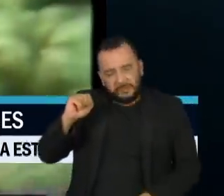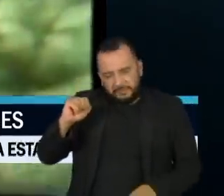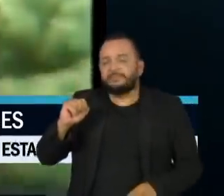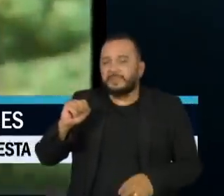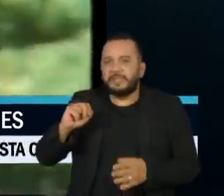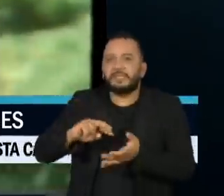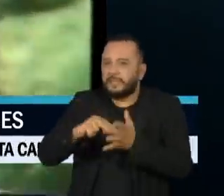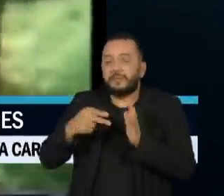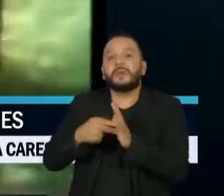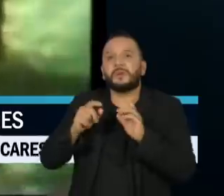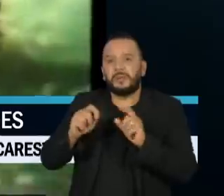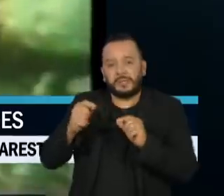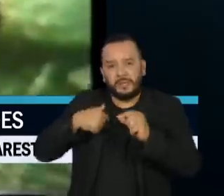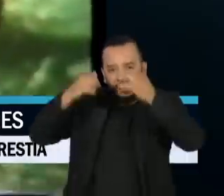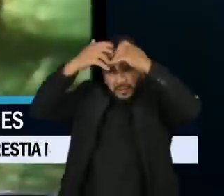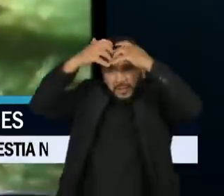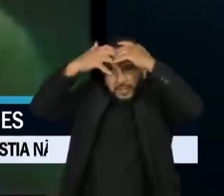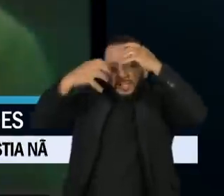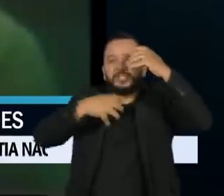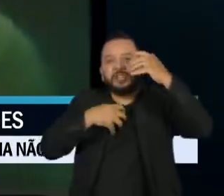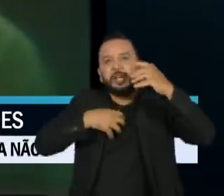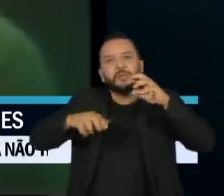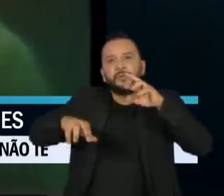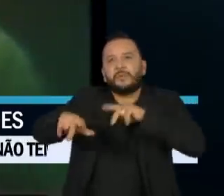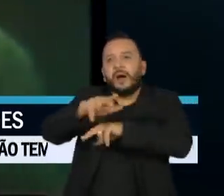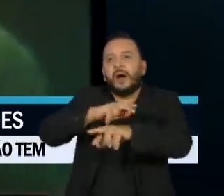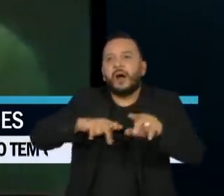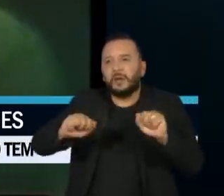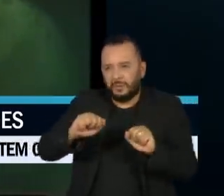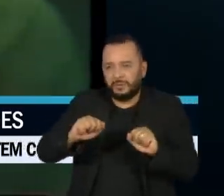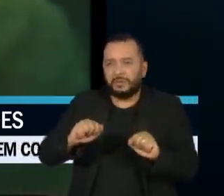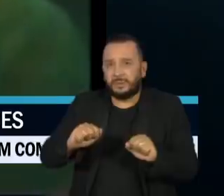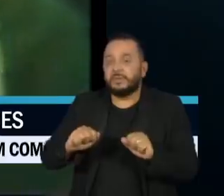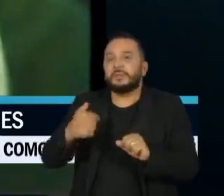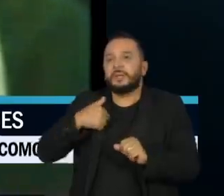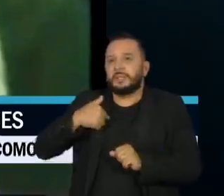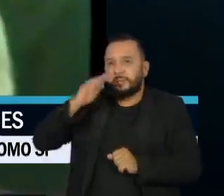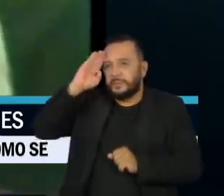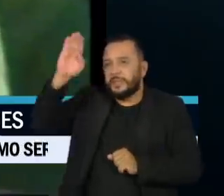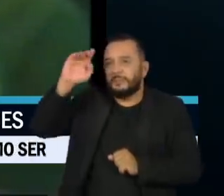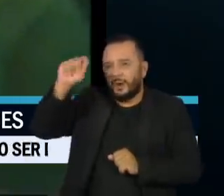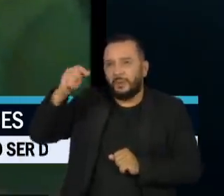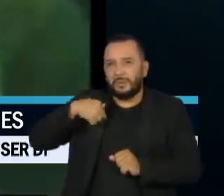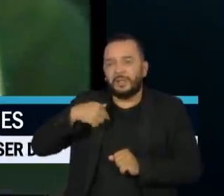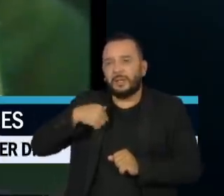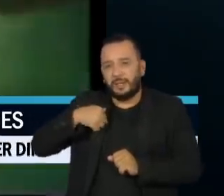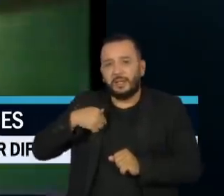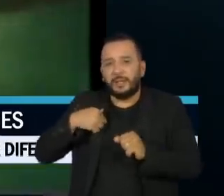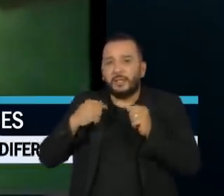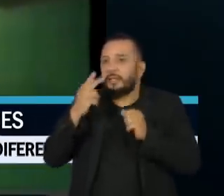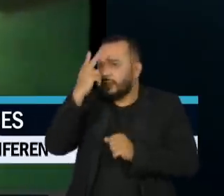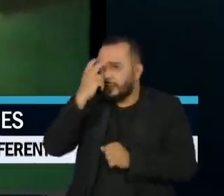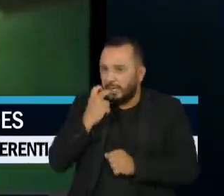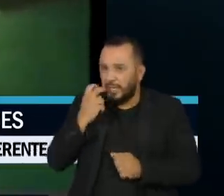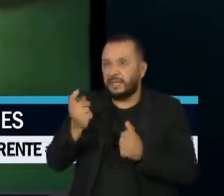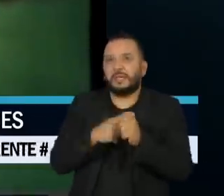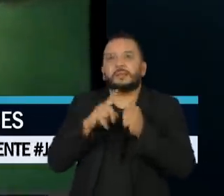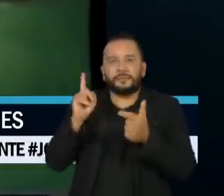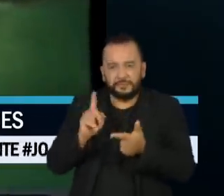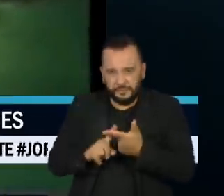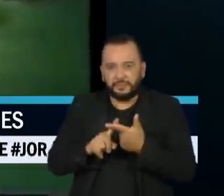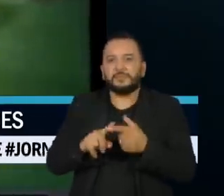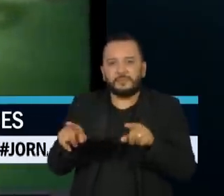sintomas são muito variados. Mas os principais são déficit severo de campo visual, uma alteração no